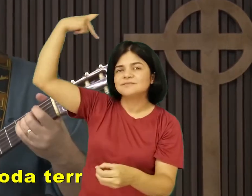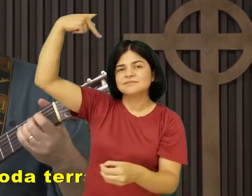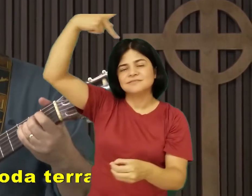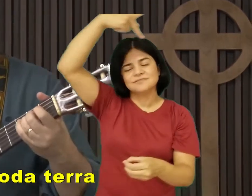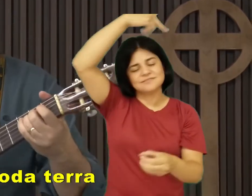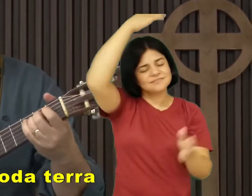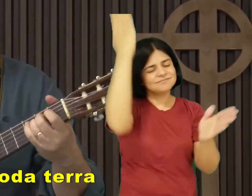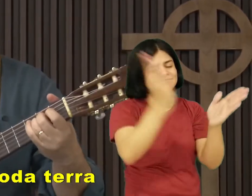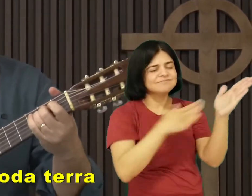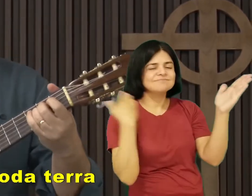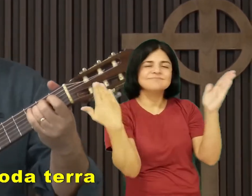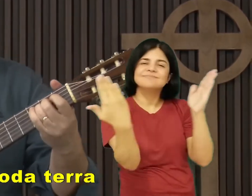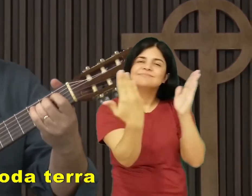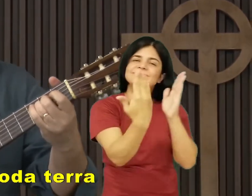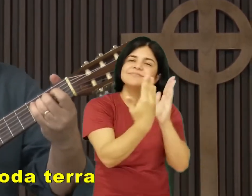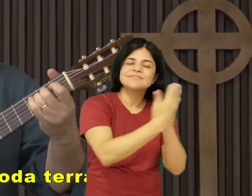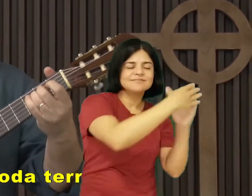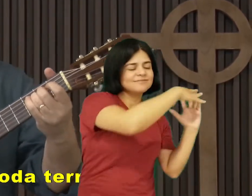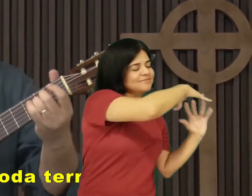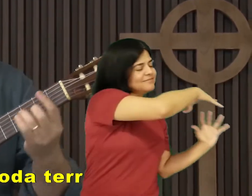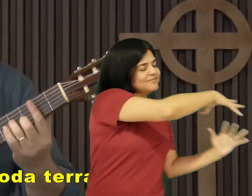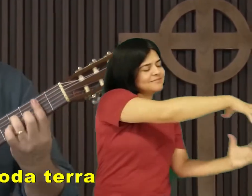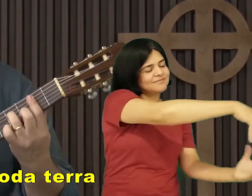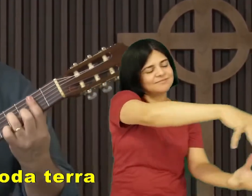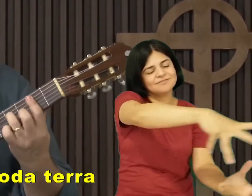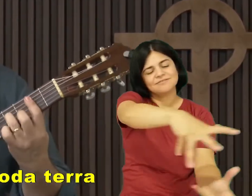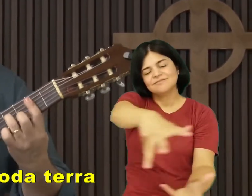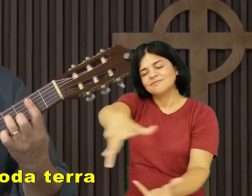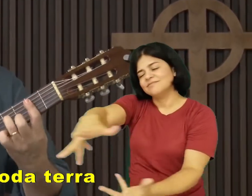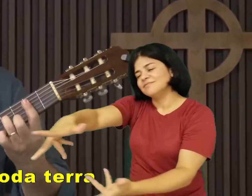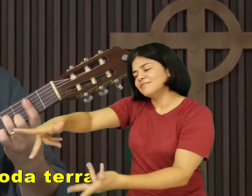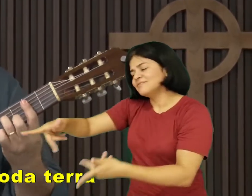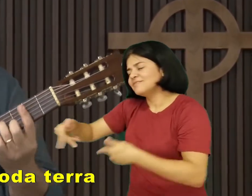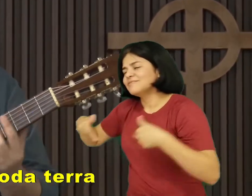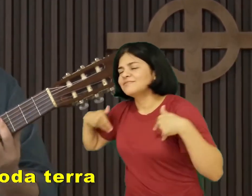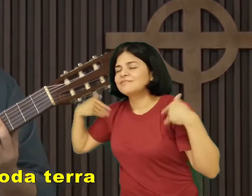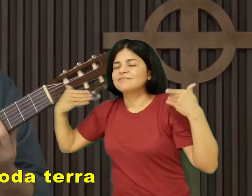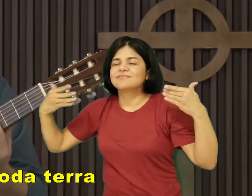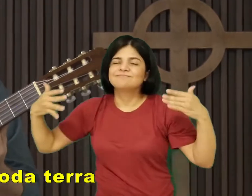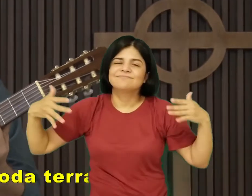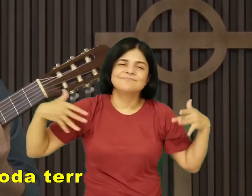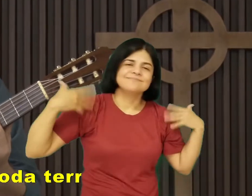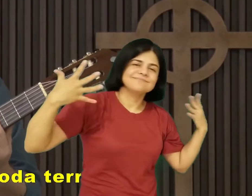a alegria de toda a terra.